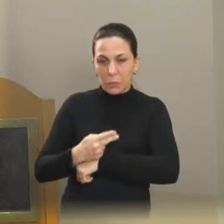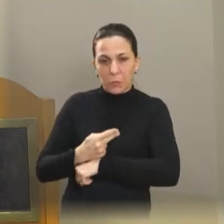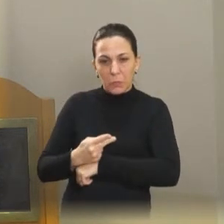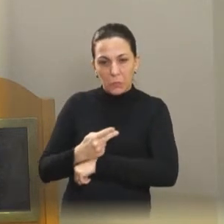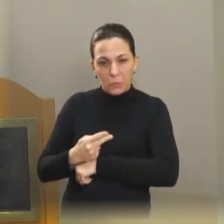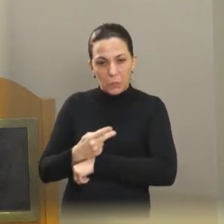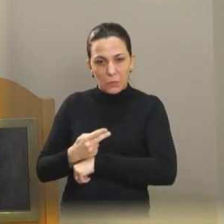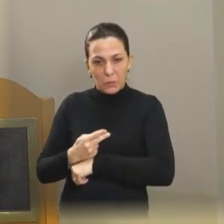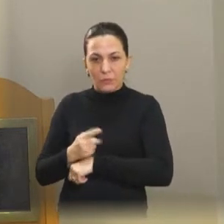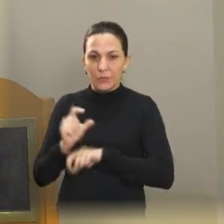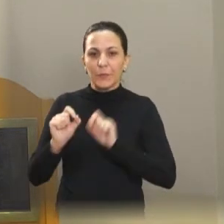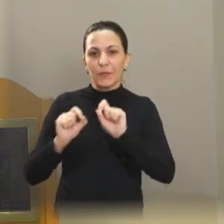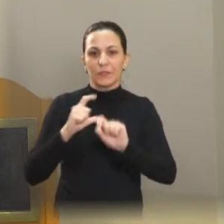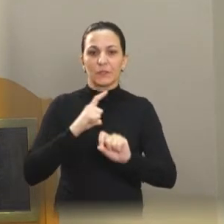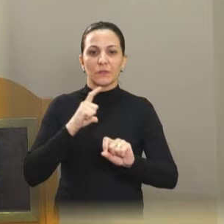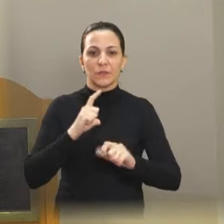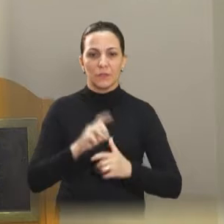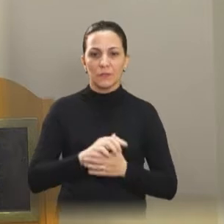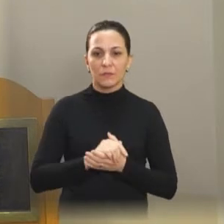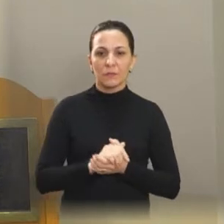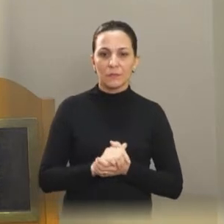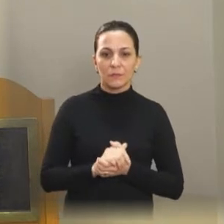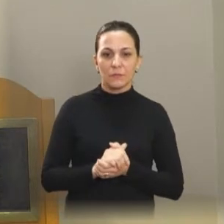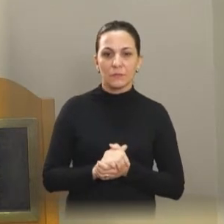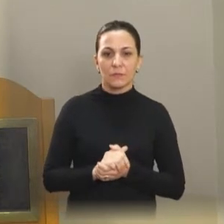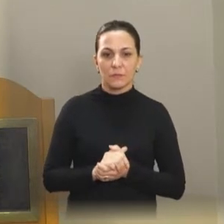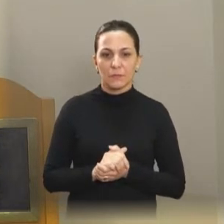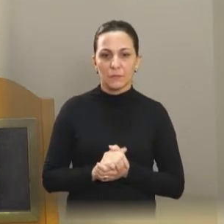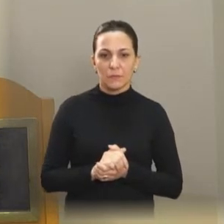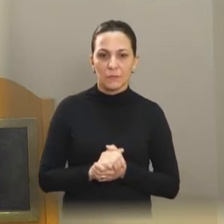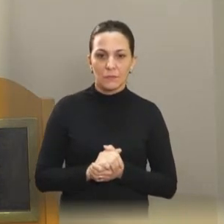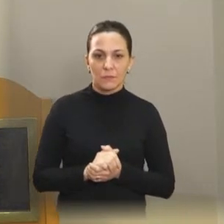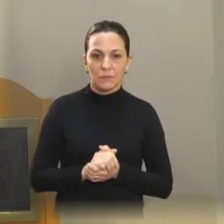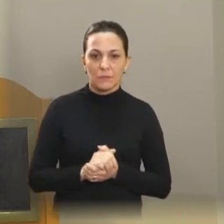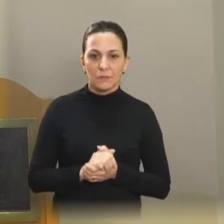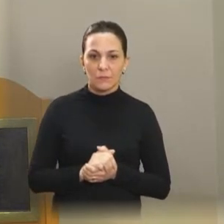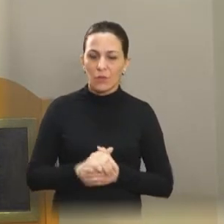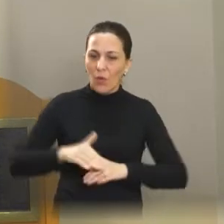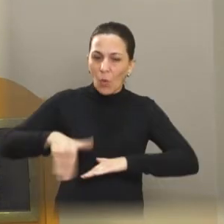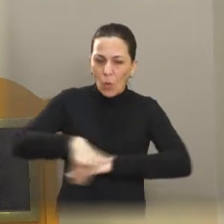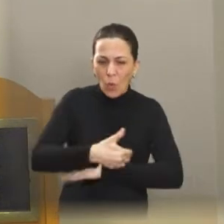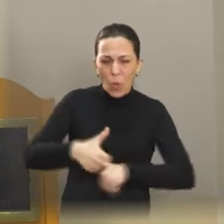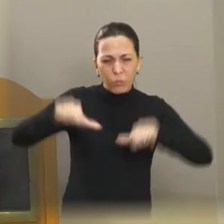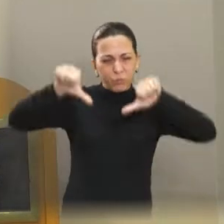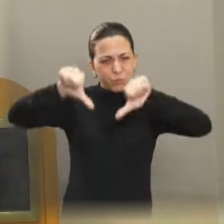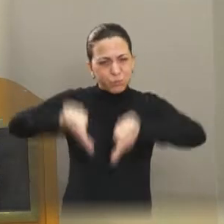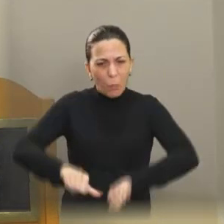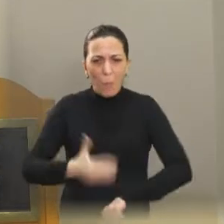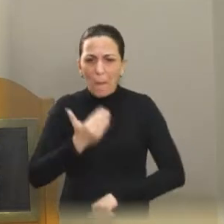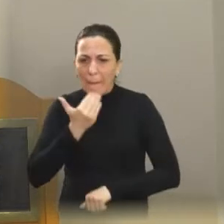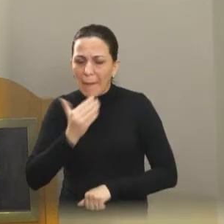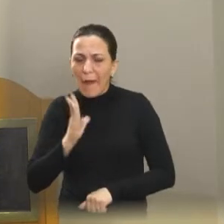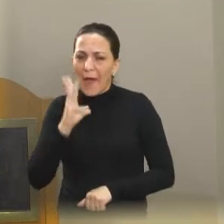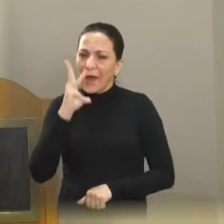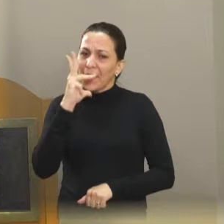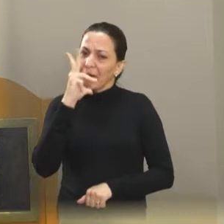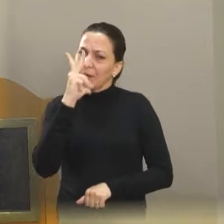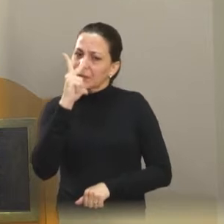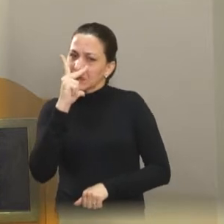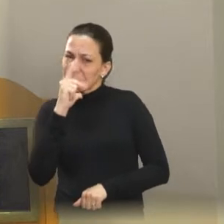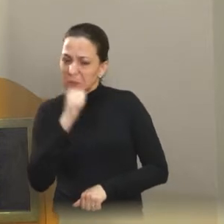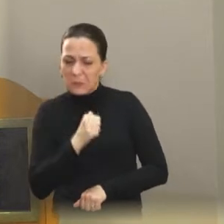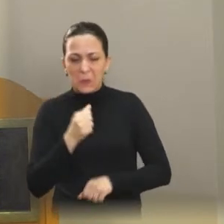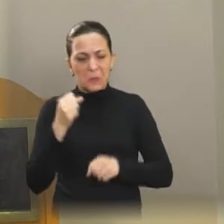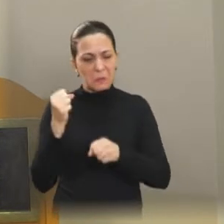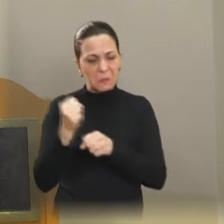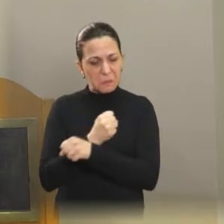né como que a pessoa vai sair o nosso falamos sempre aqui a rua muito ruim ele pede demora não vai lá